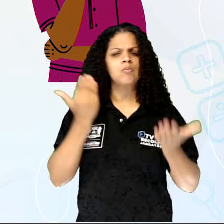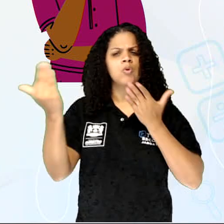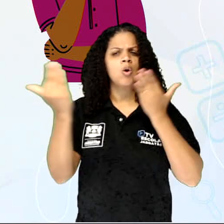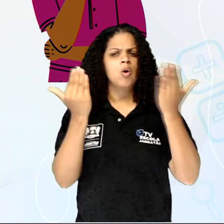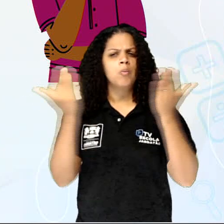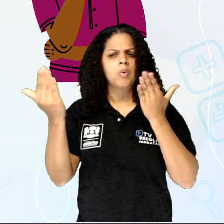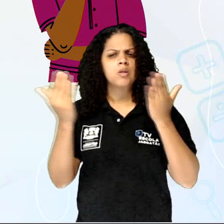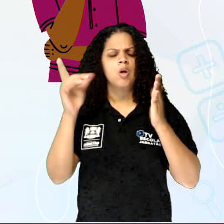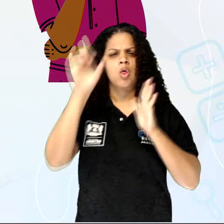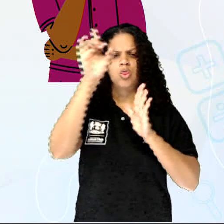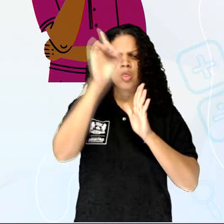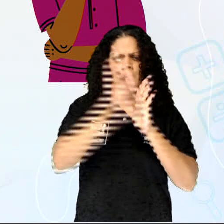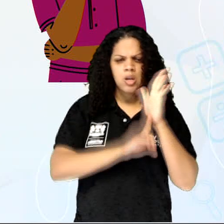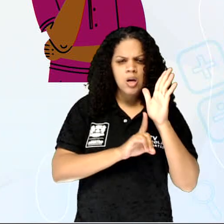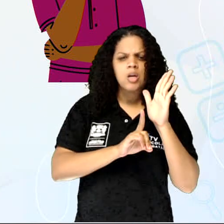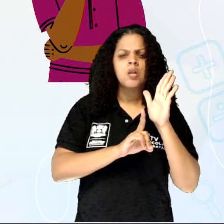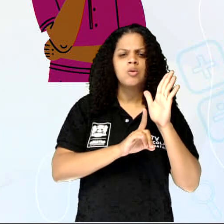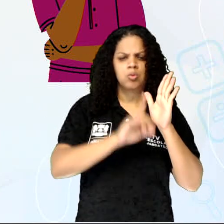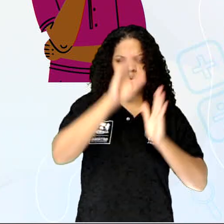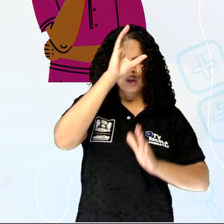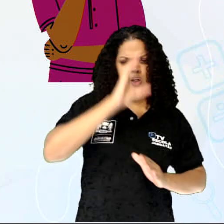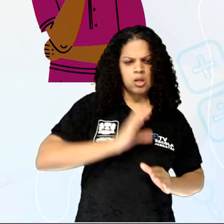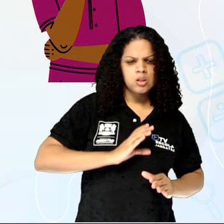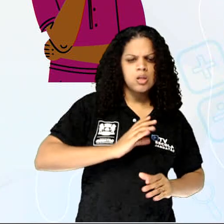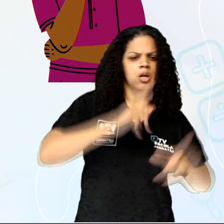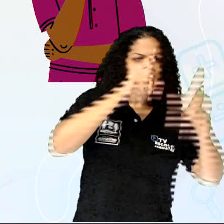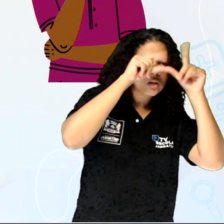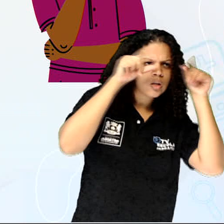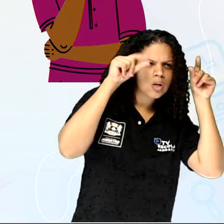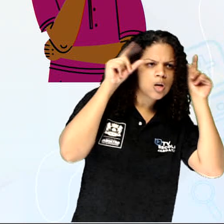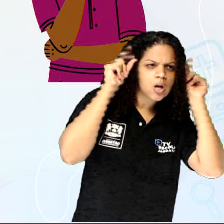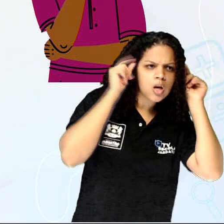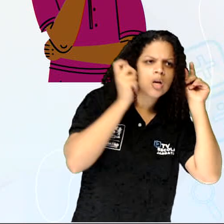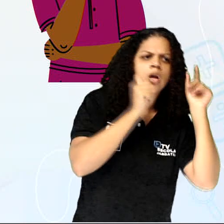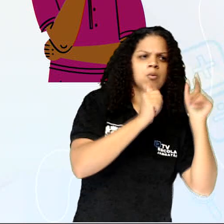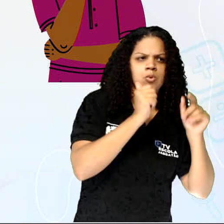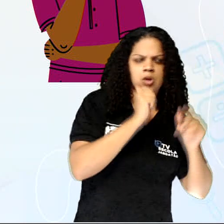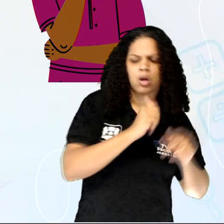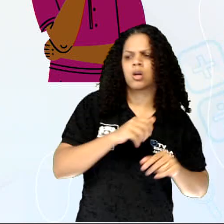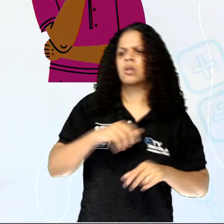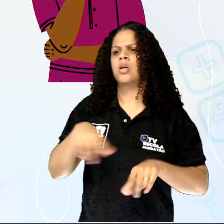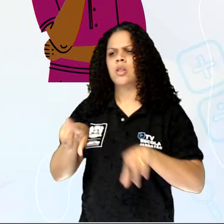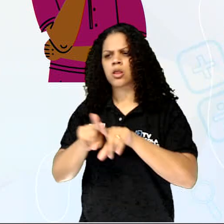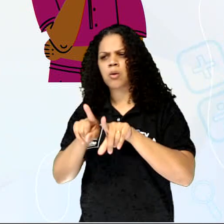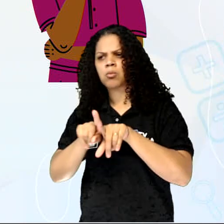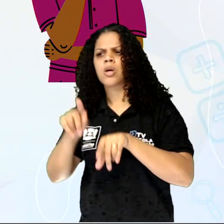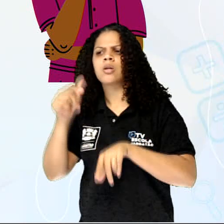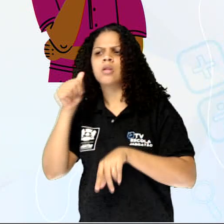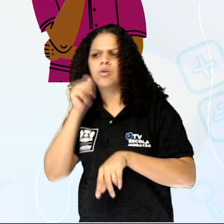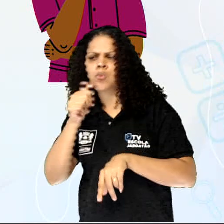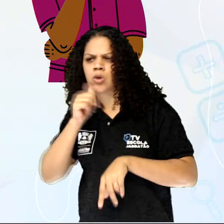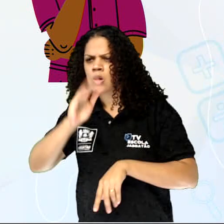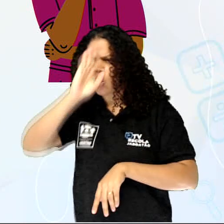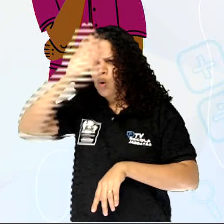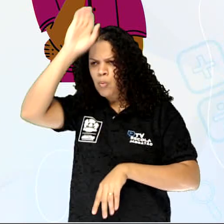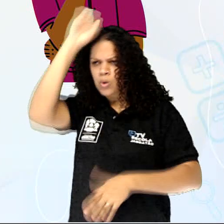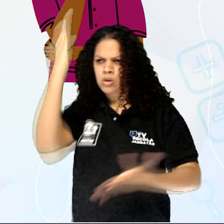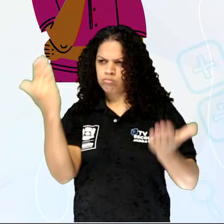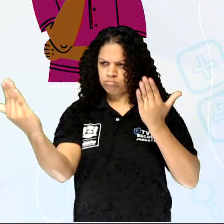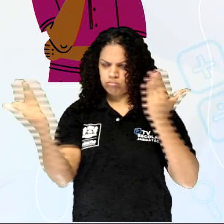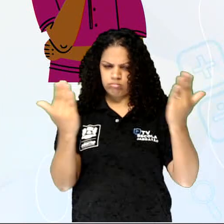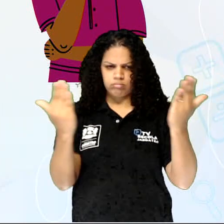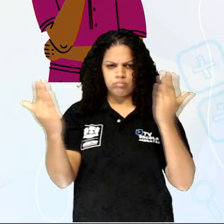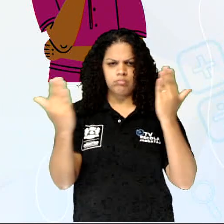entre o direito de cidadania das mulheres gregas e o direito de cidadania das mulheres romanas. Lembra que